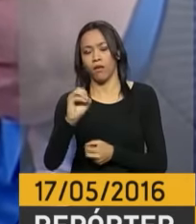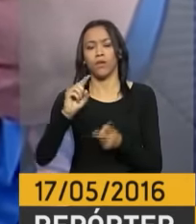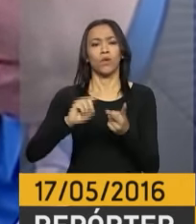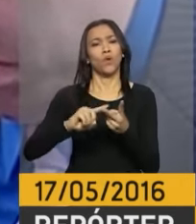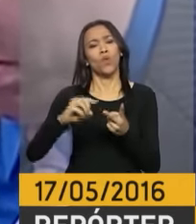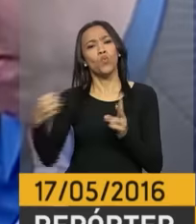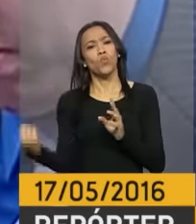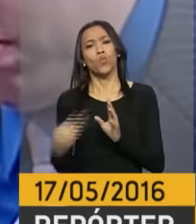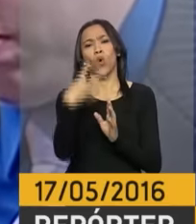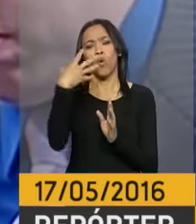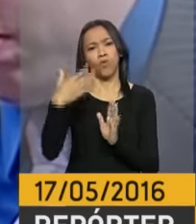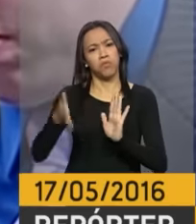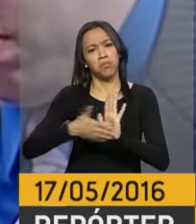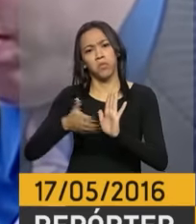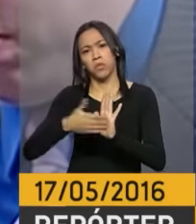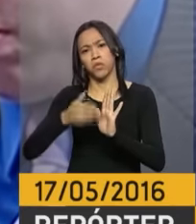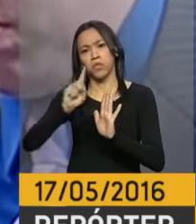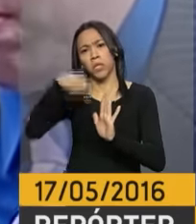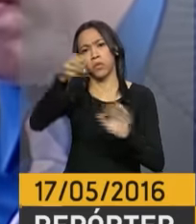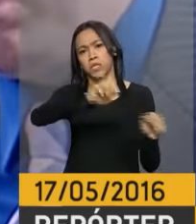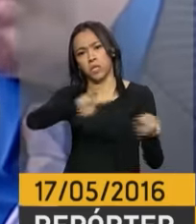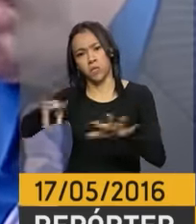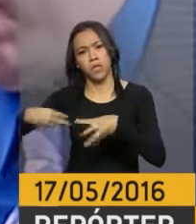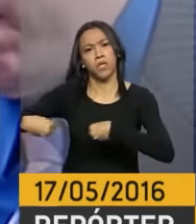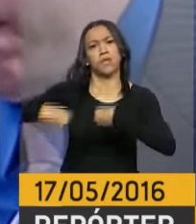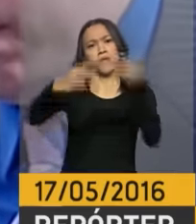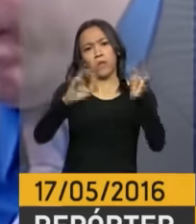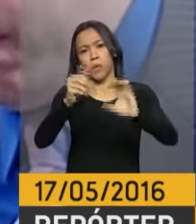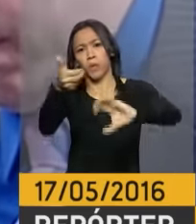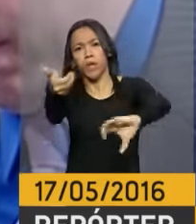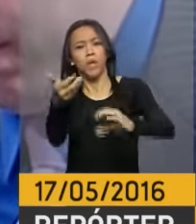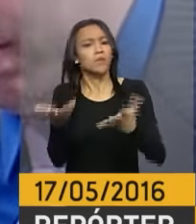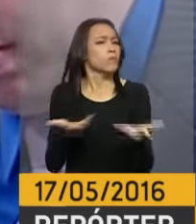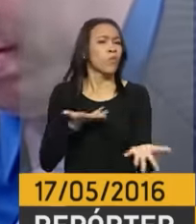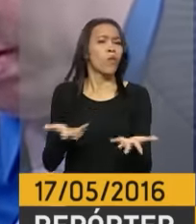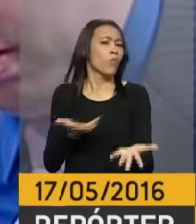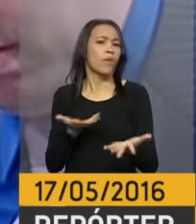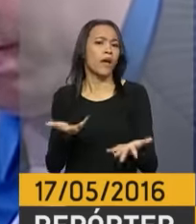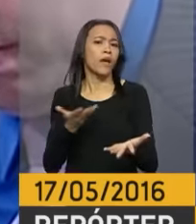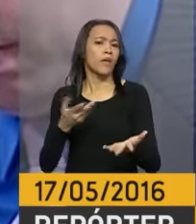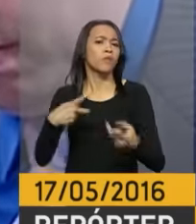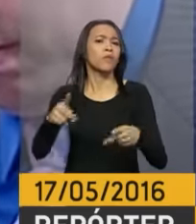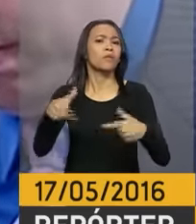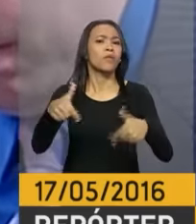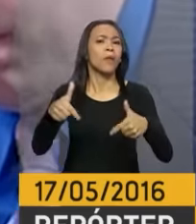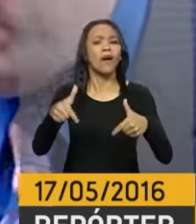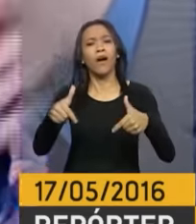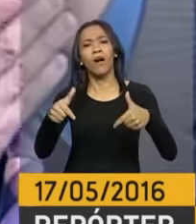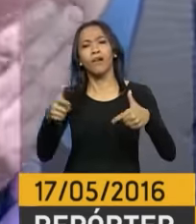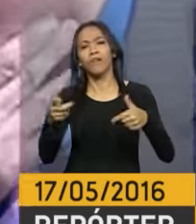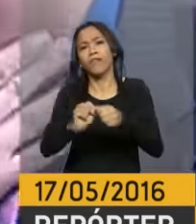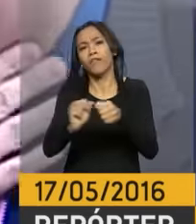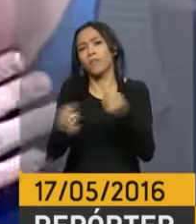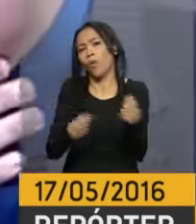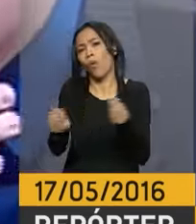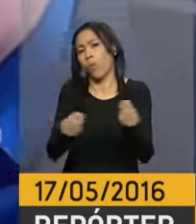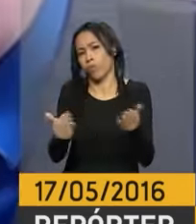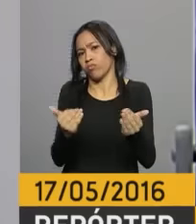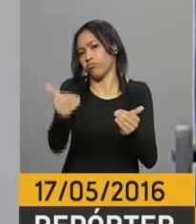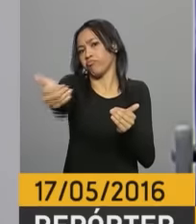que vem? Eu queria que o senhor, por gentileza, enfim, desse aí um pouco do cronograma de como o senhor pretende conduzir isso.